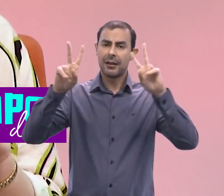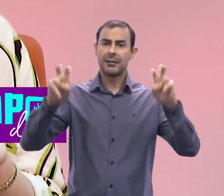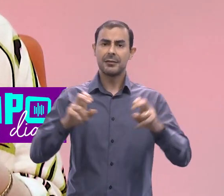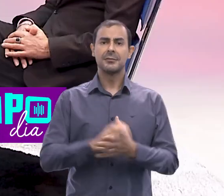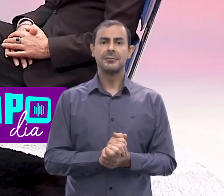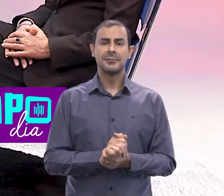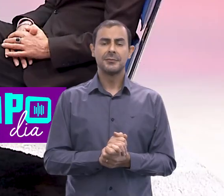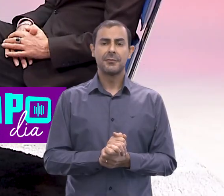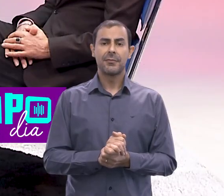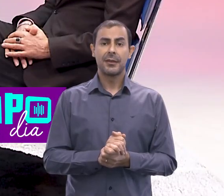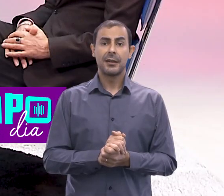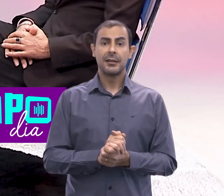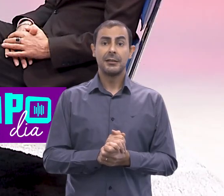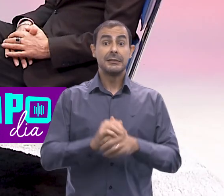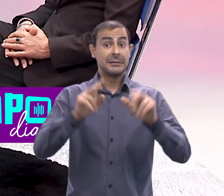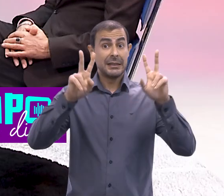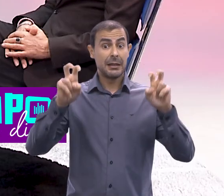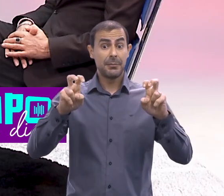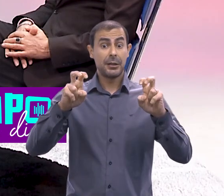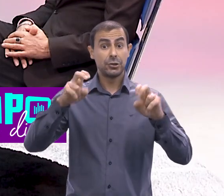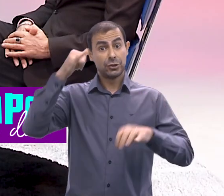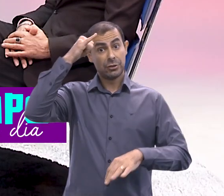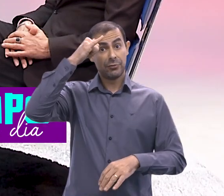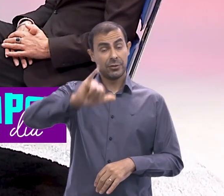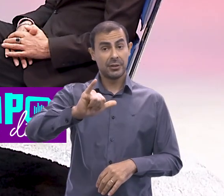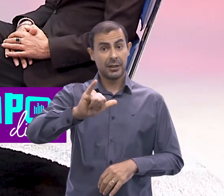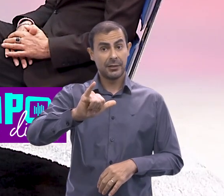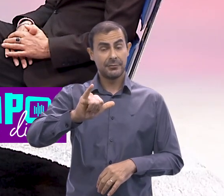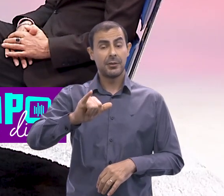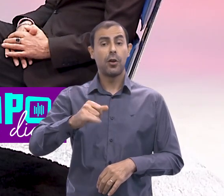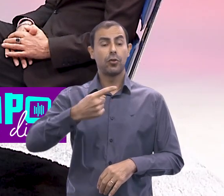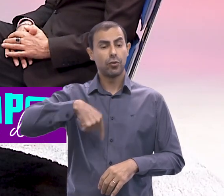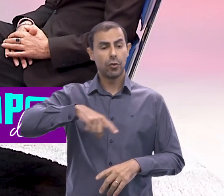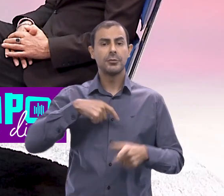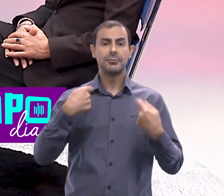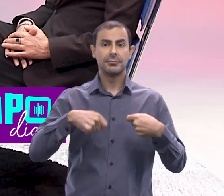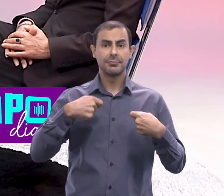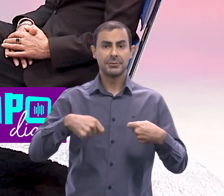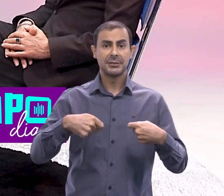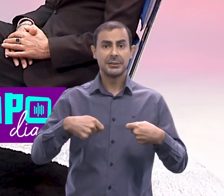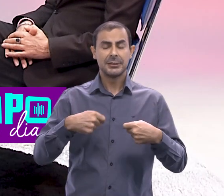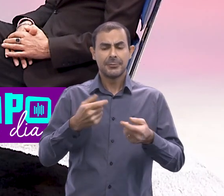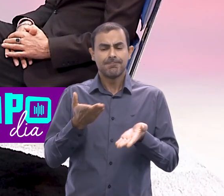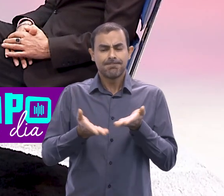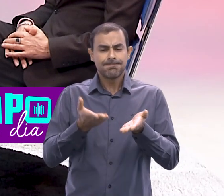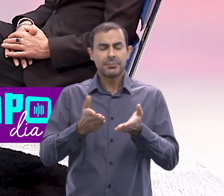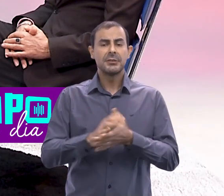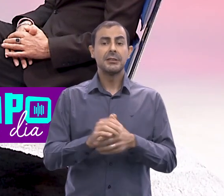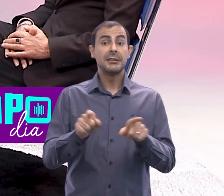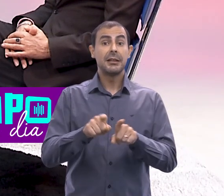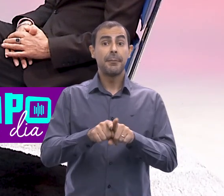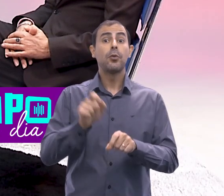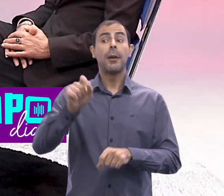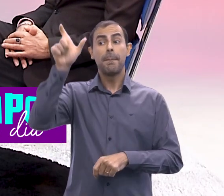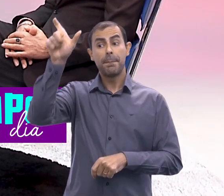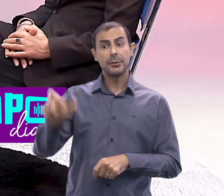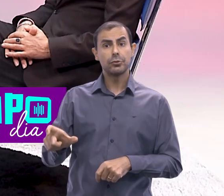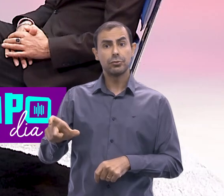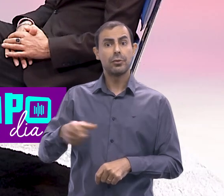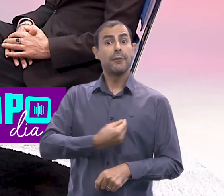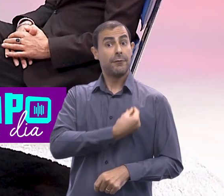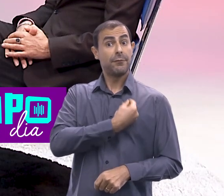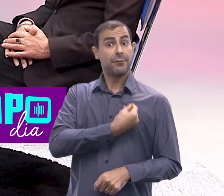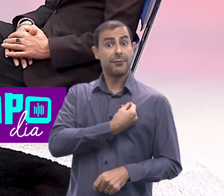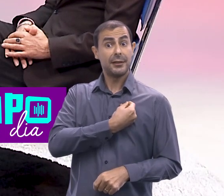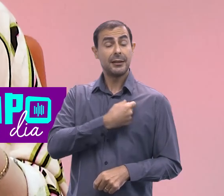assunto, né, Edilson, na questão da prevenção, né, para a gente poder fazer esse trabalho preventivo, mas também para essas pessoas